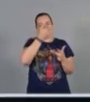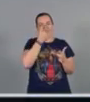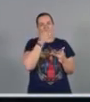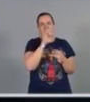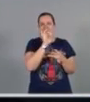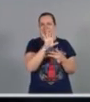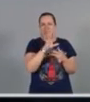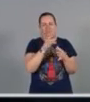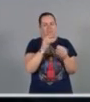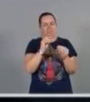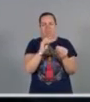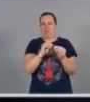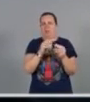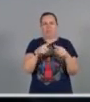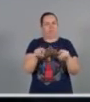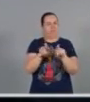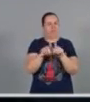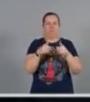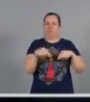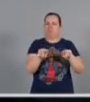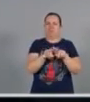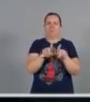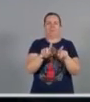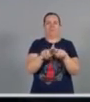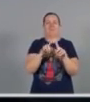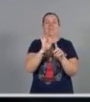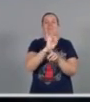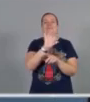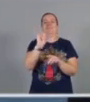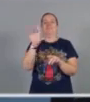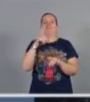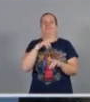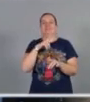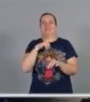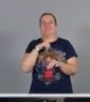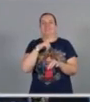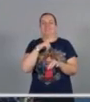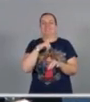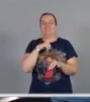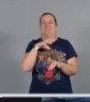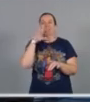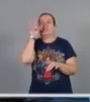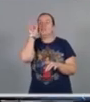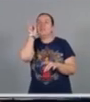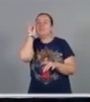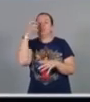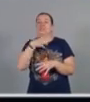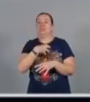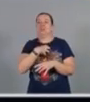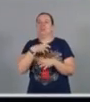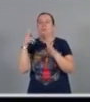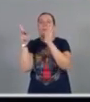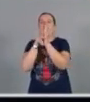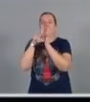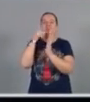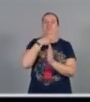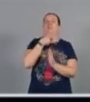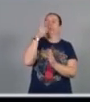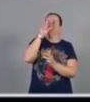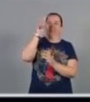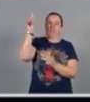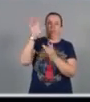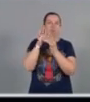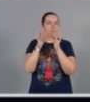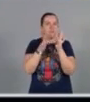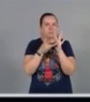outros se você tiver sonho não é suficiente se você transformar o teu sonho e